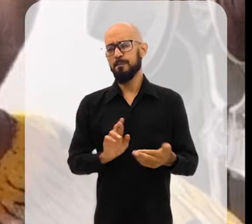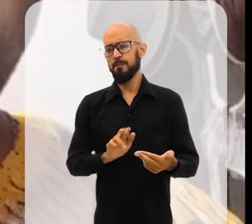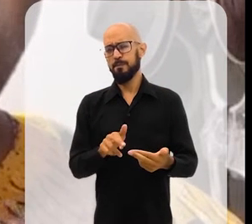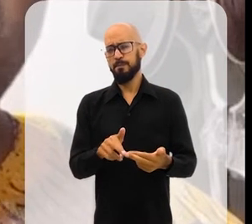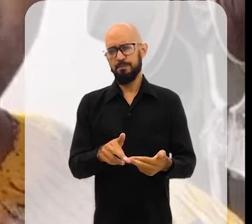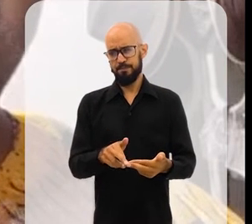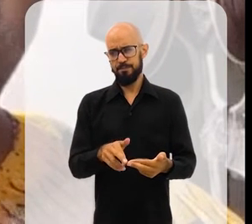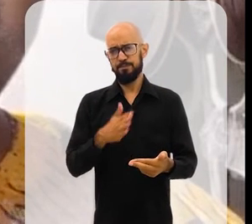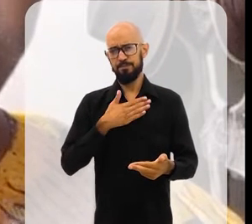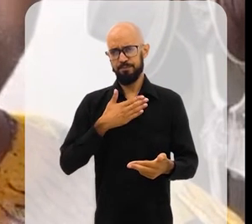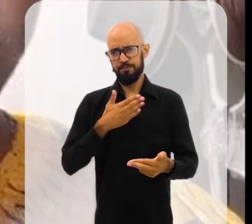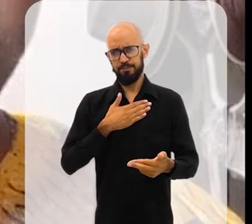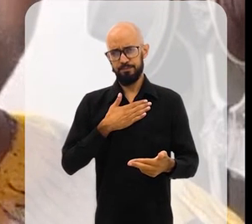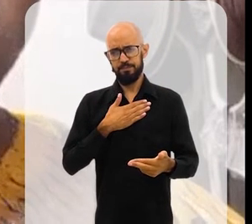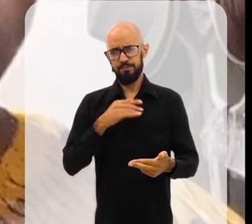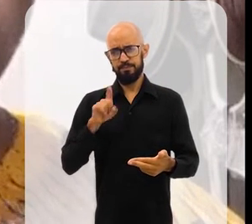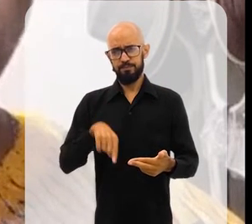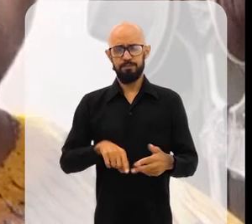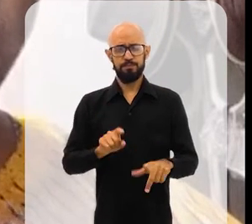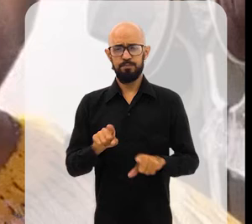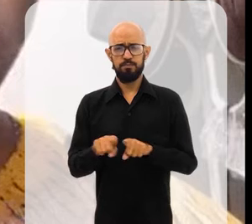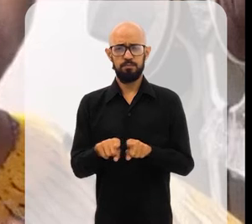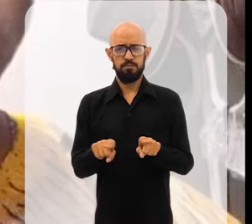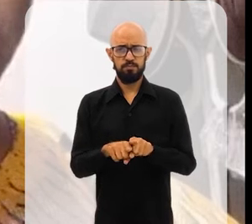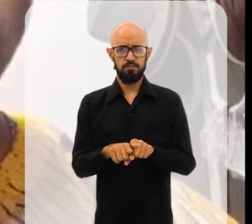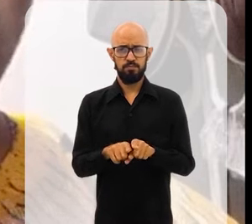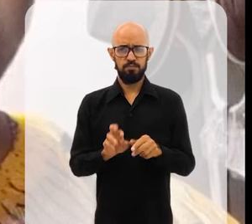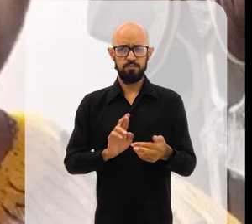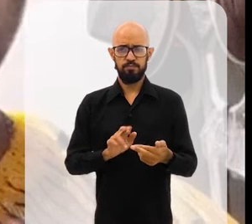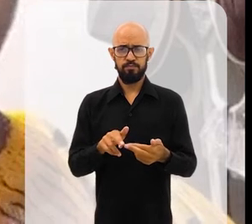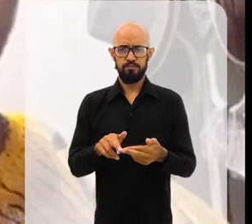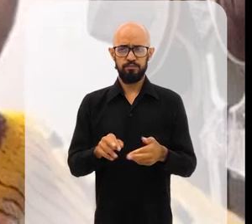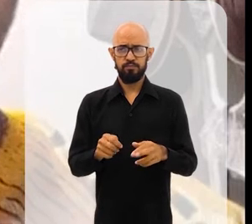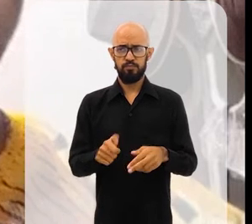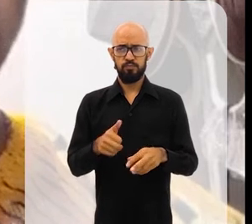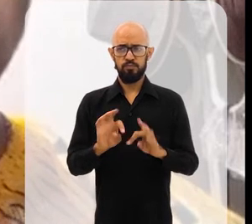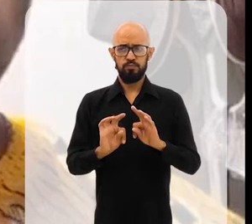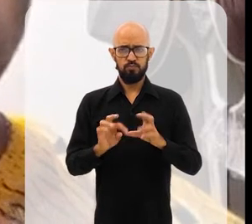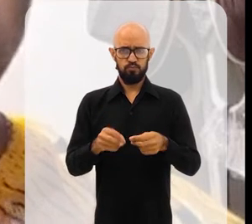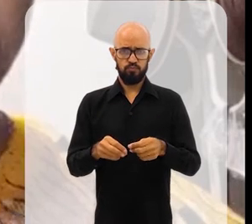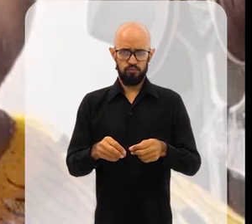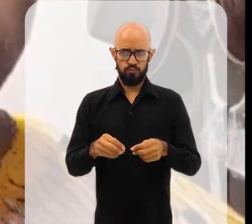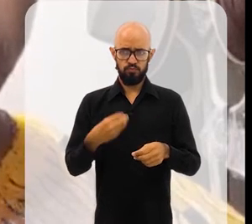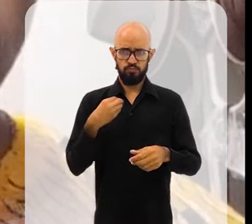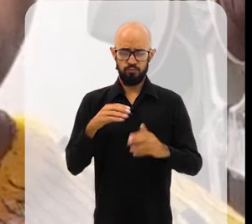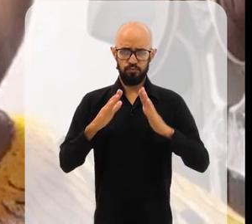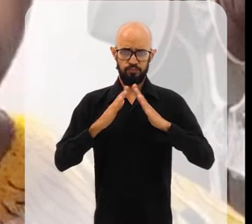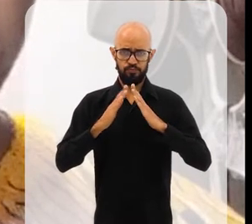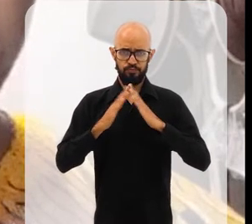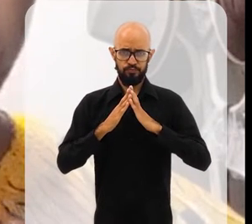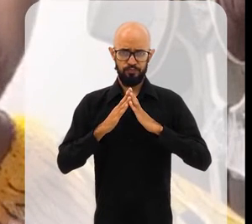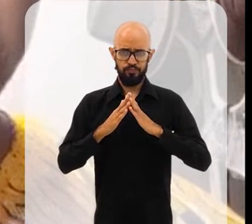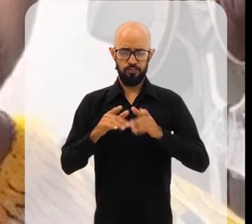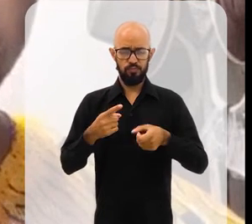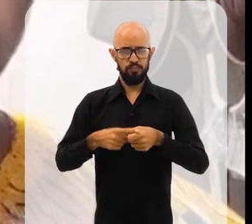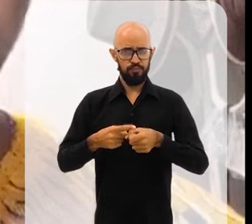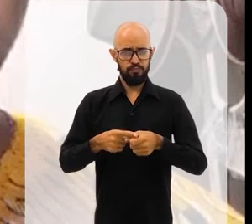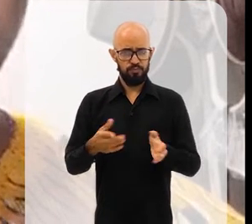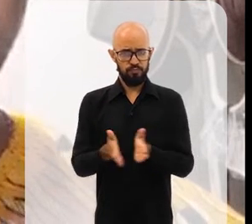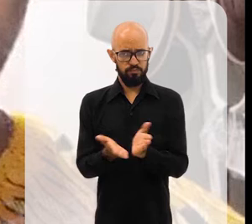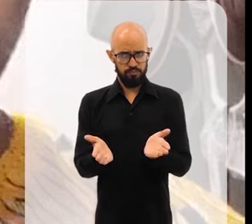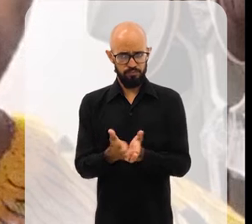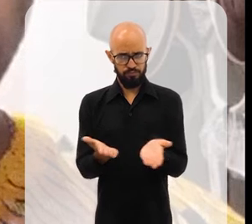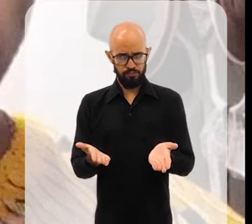muitas referências minhas são as referências de quase todos aqueles que vivem em territórios